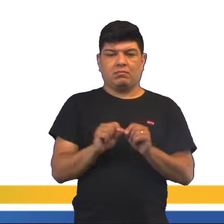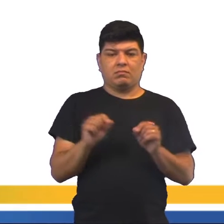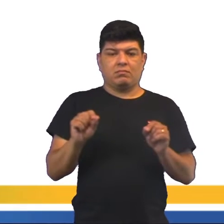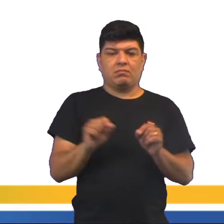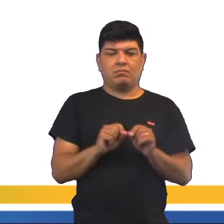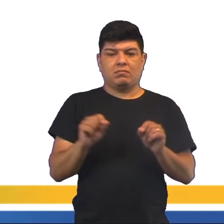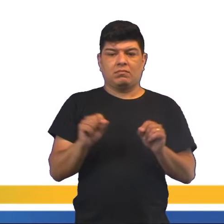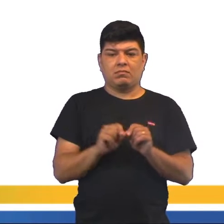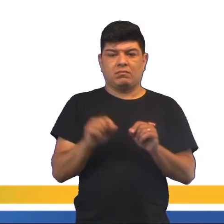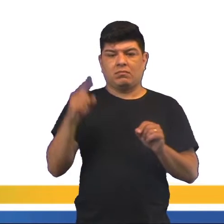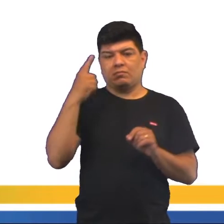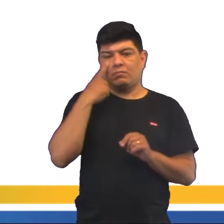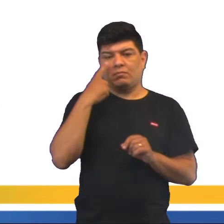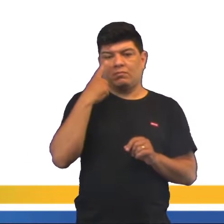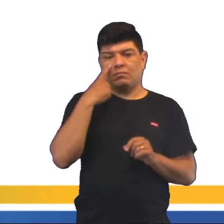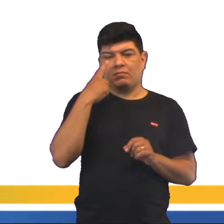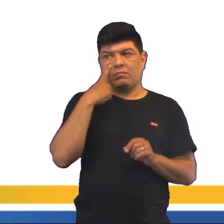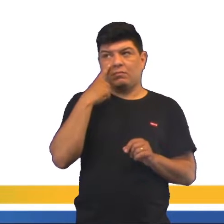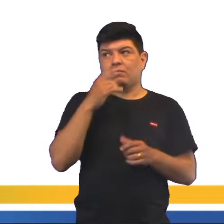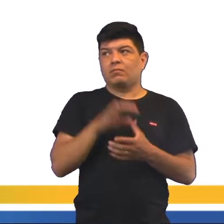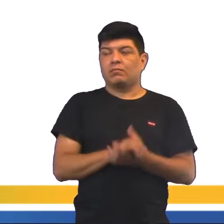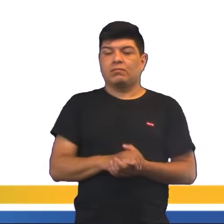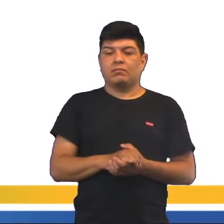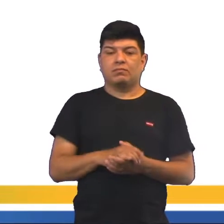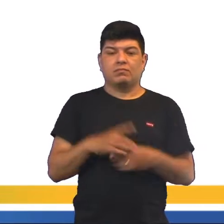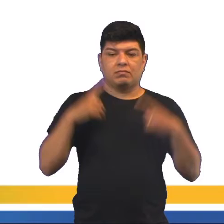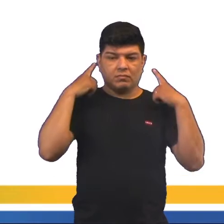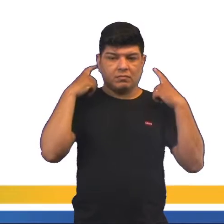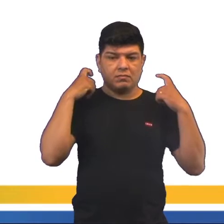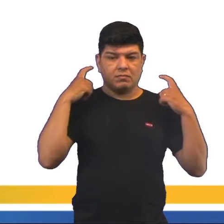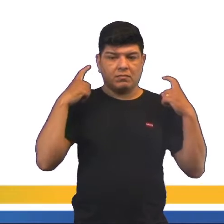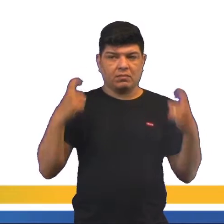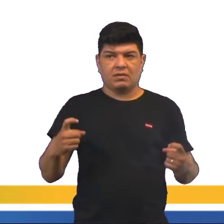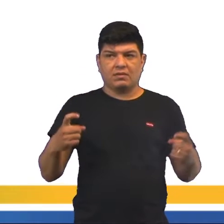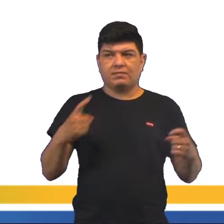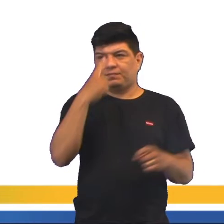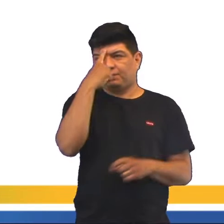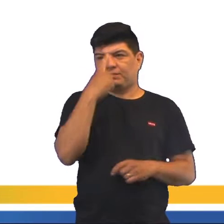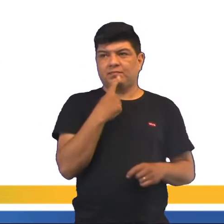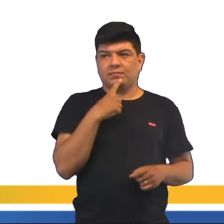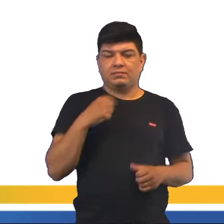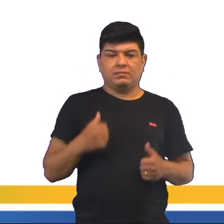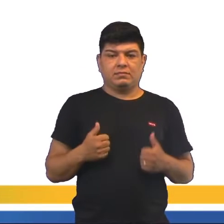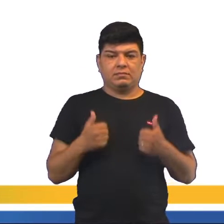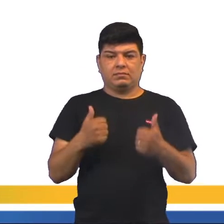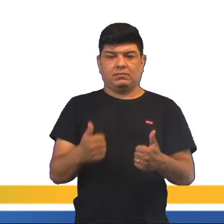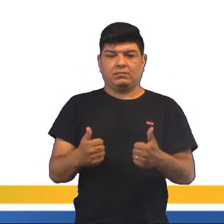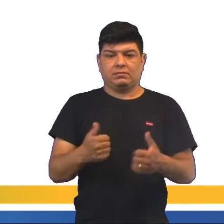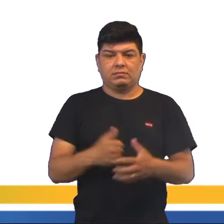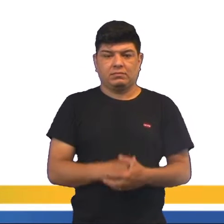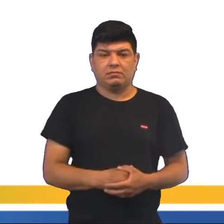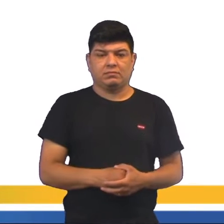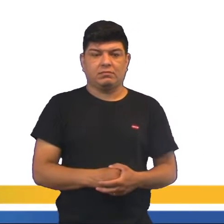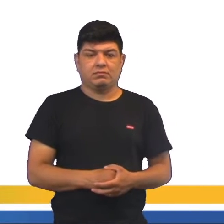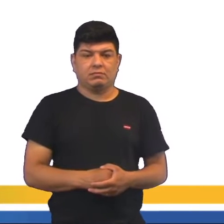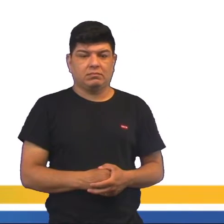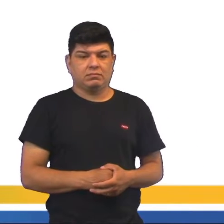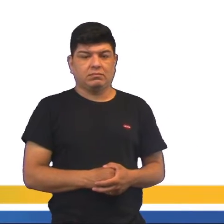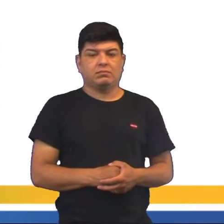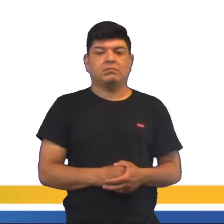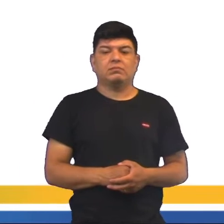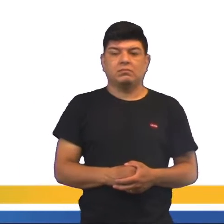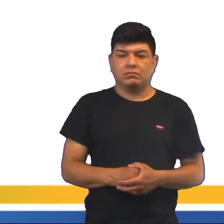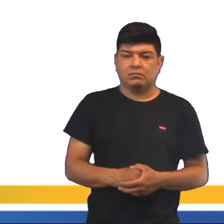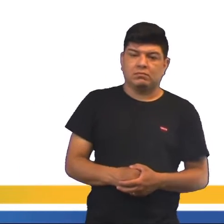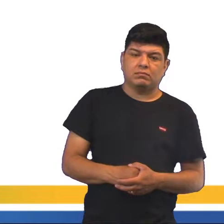fazer uma observação sobre a questão do som e da imagem, beleza, meus amiguinhos? A